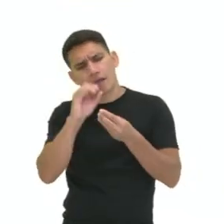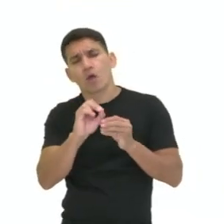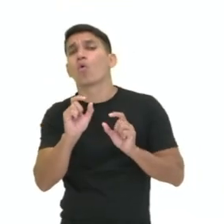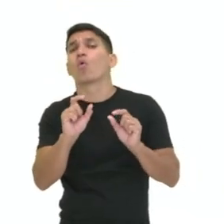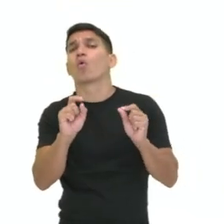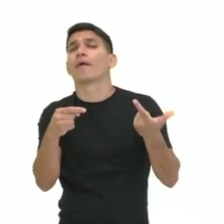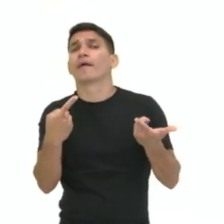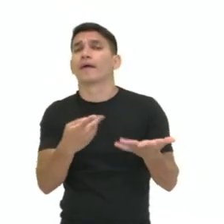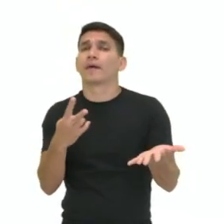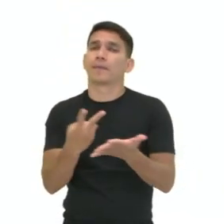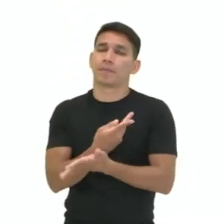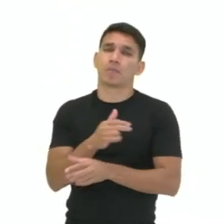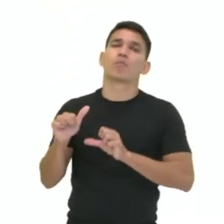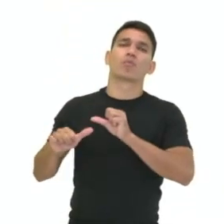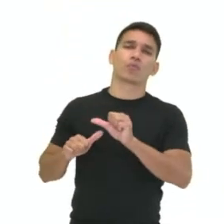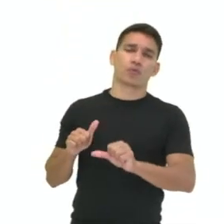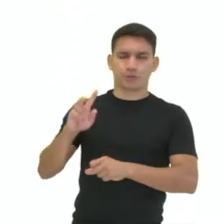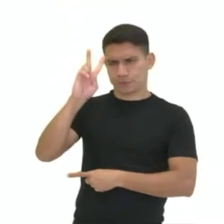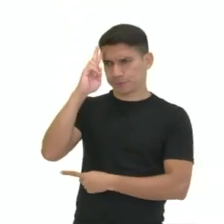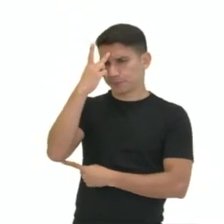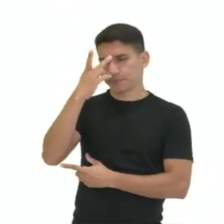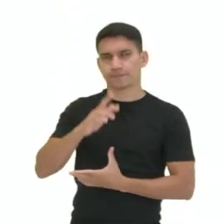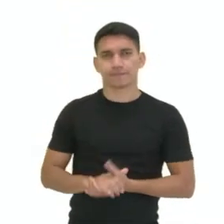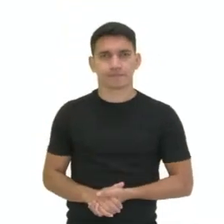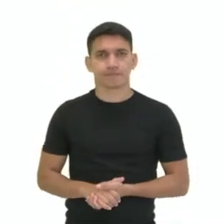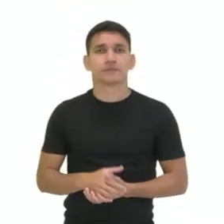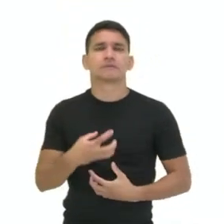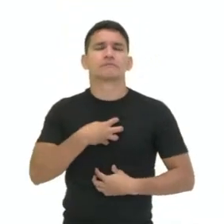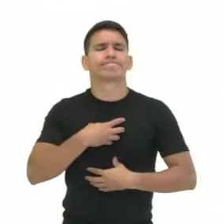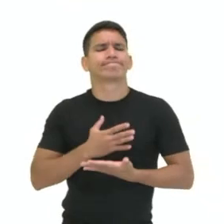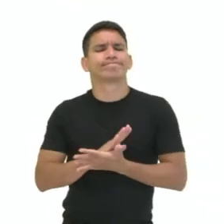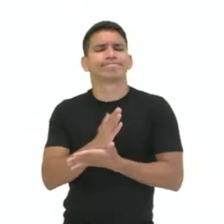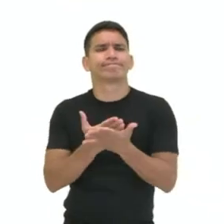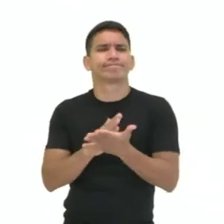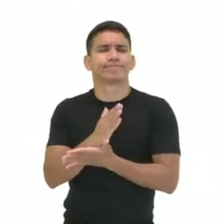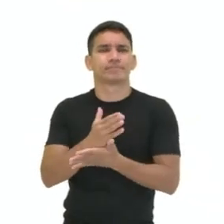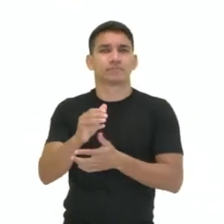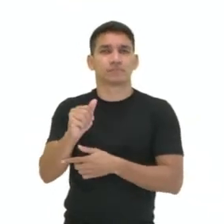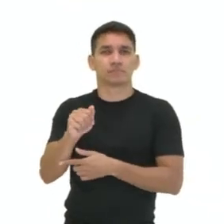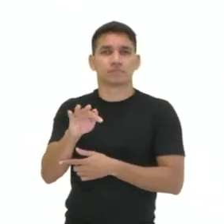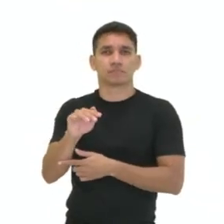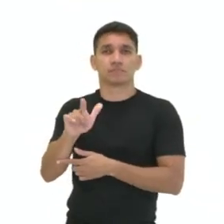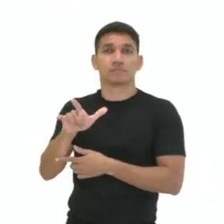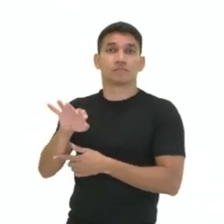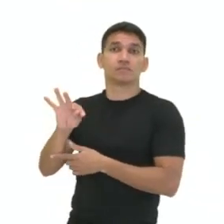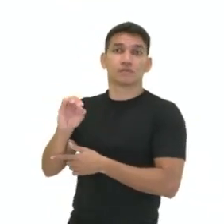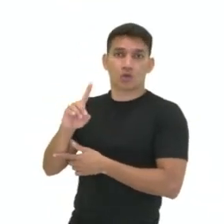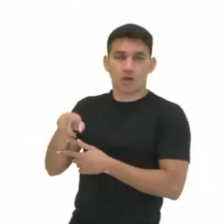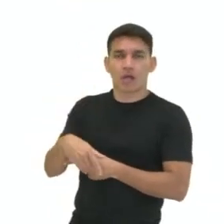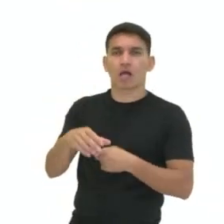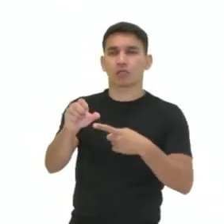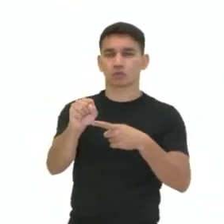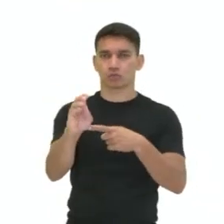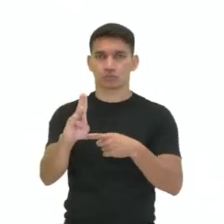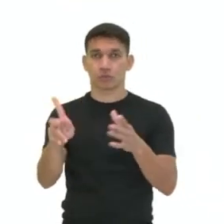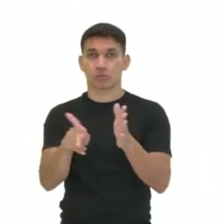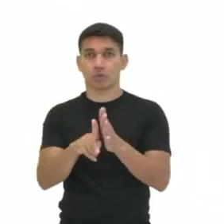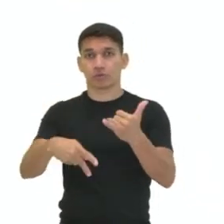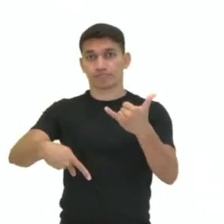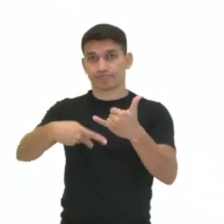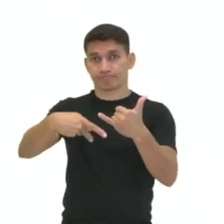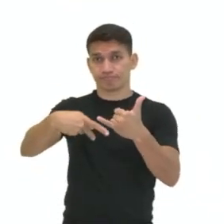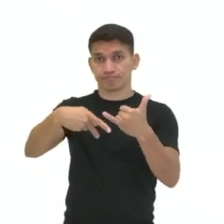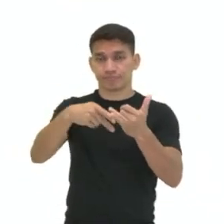reconheceu, que mudei bastante. Que estava aflita, aflito, uma substantiva que funciona como